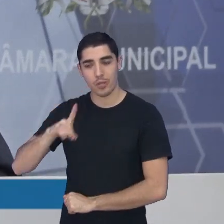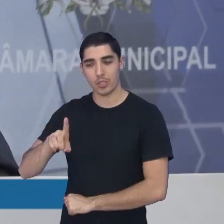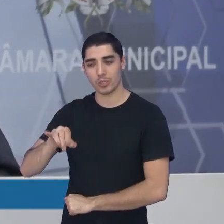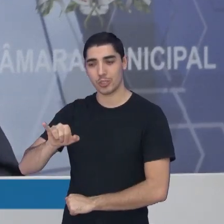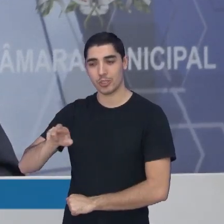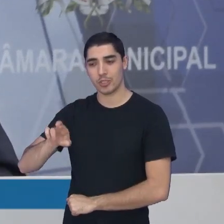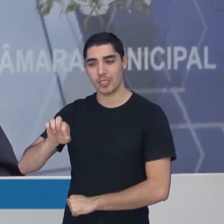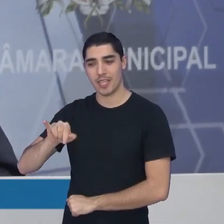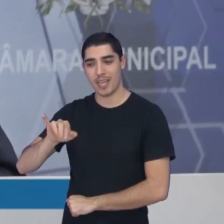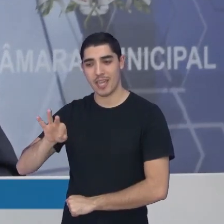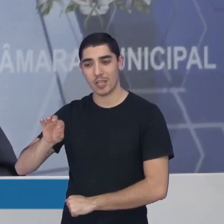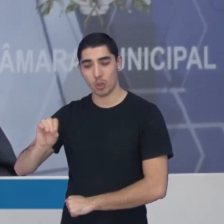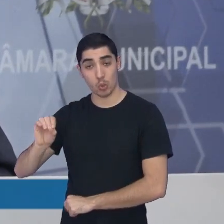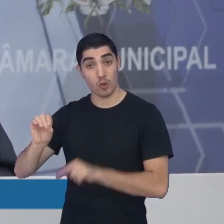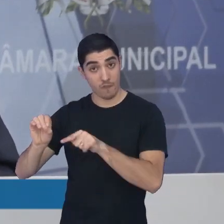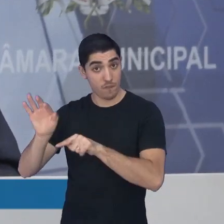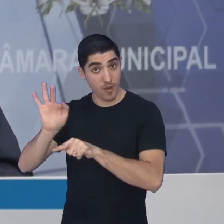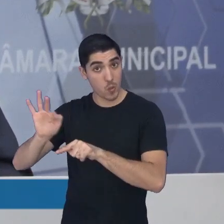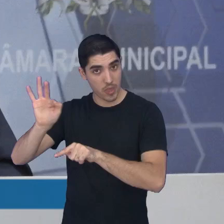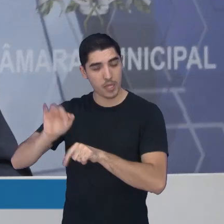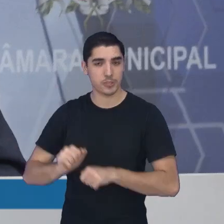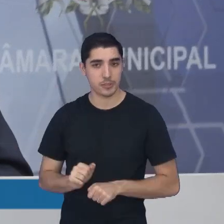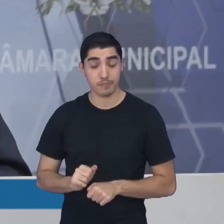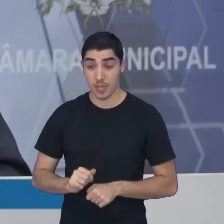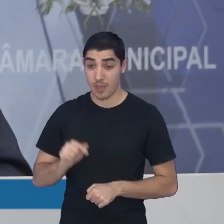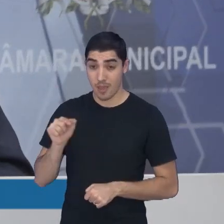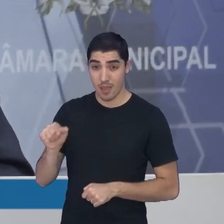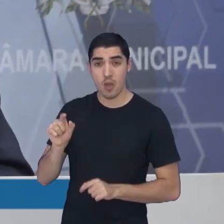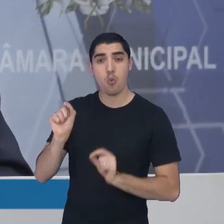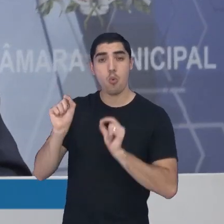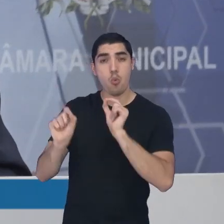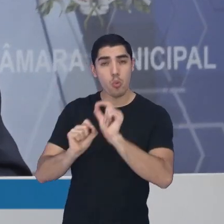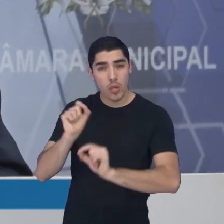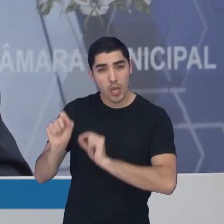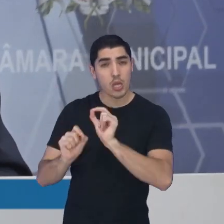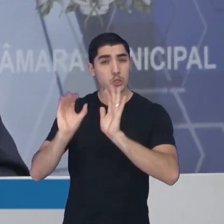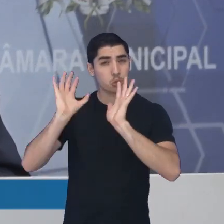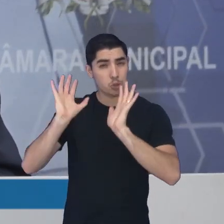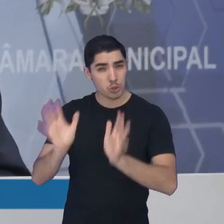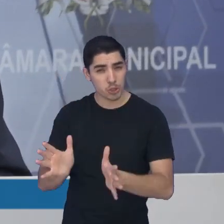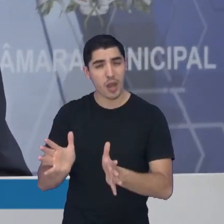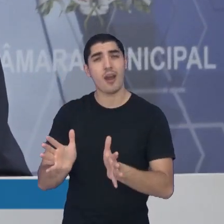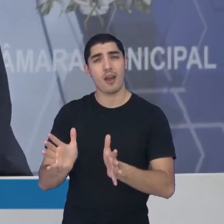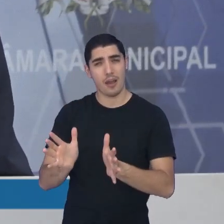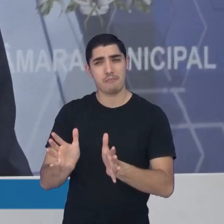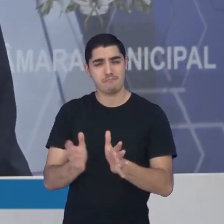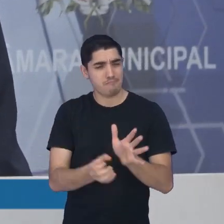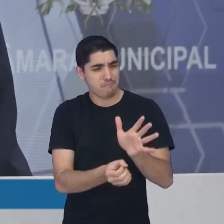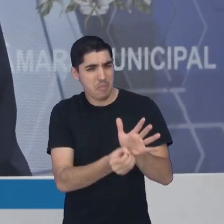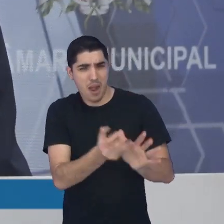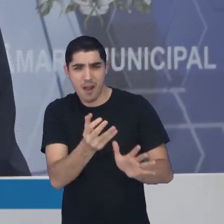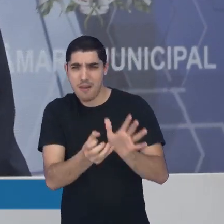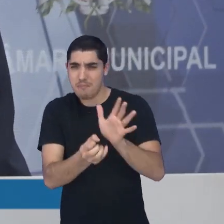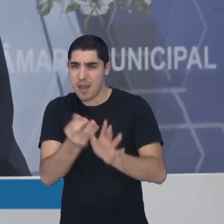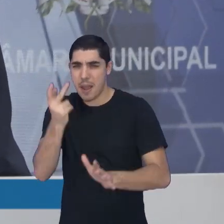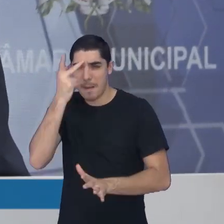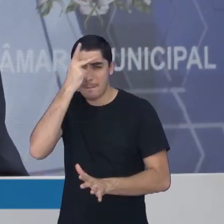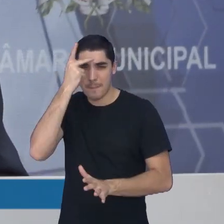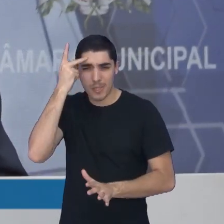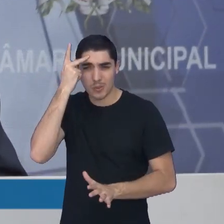histórica, é uma referência social. Muitos, milhares e milhares, passaram pelos seus